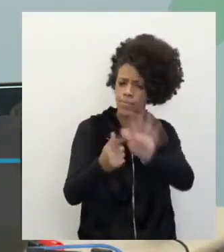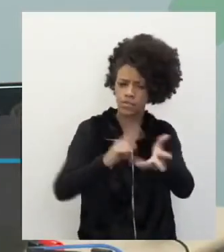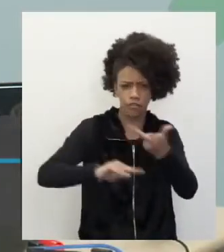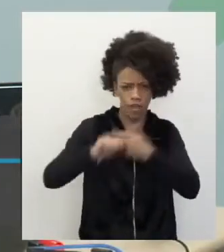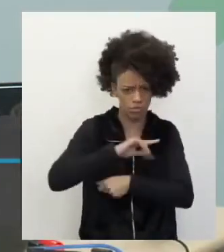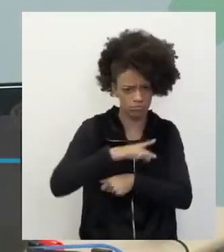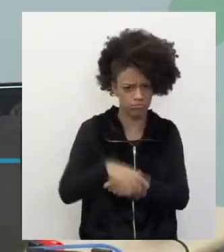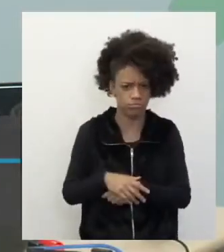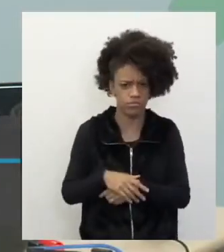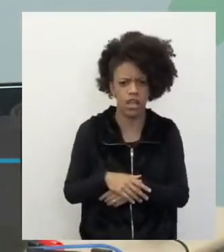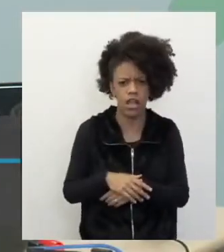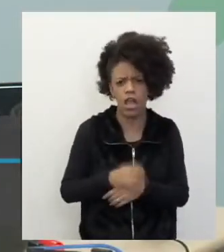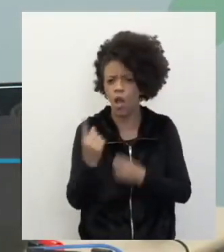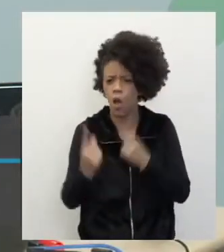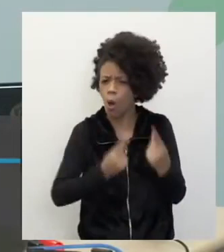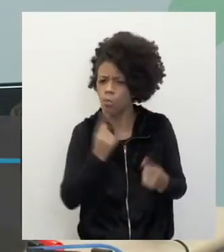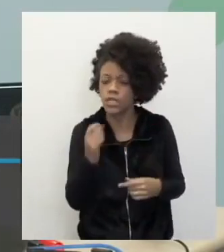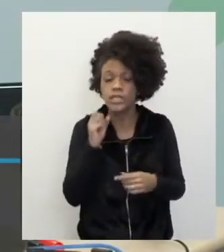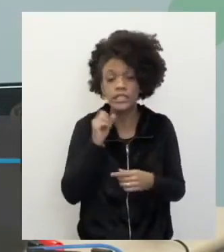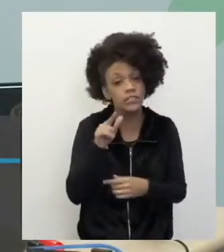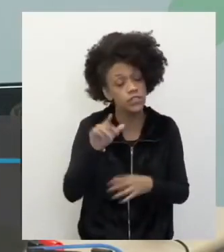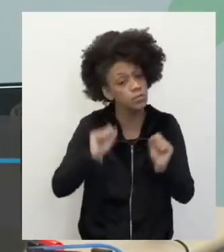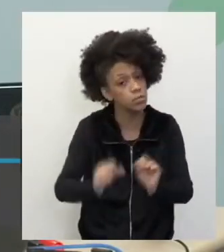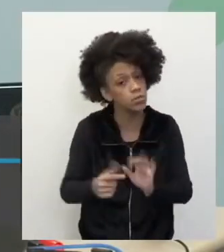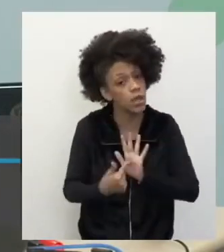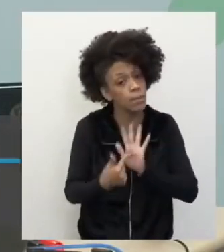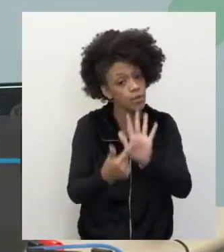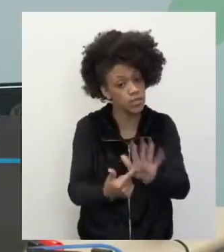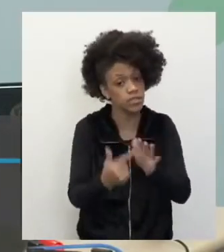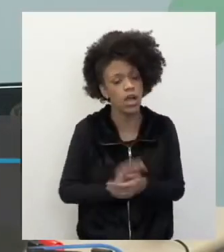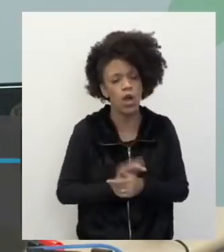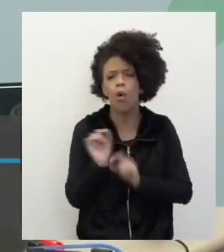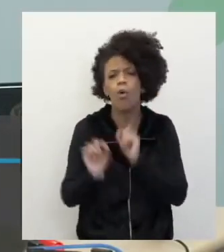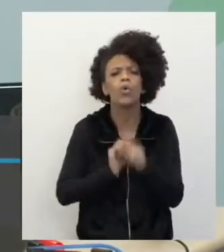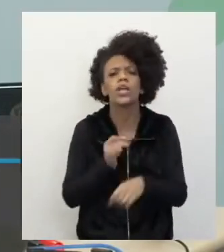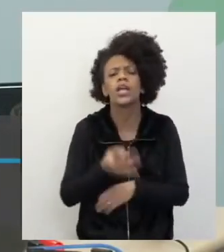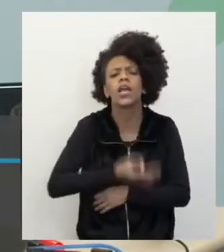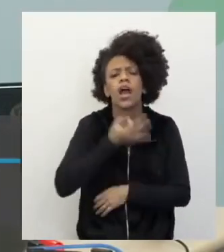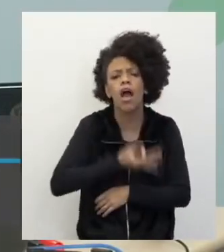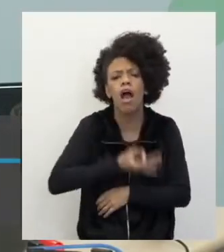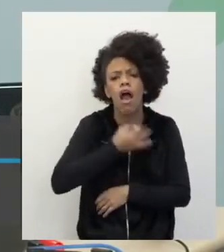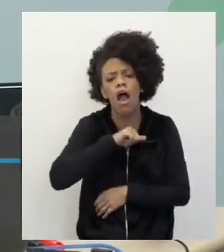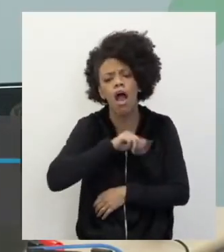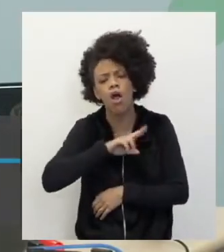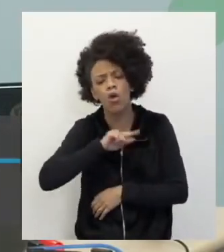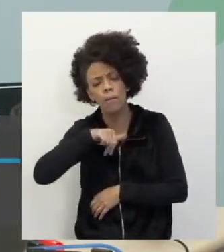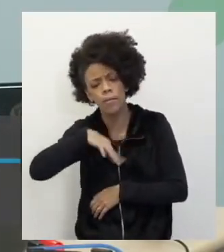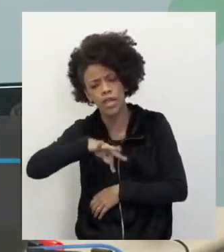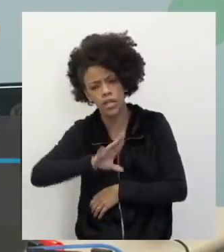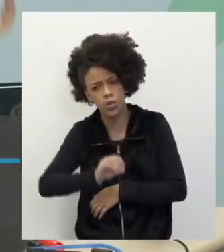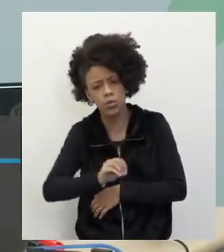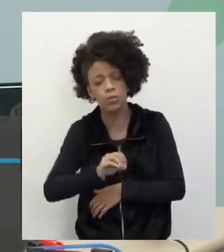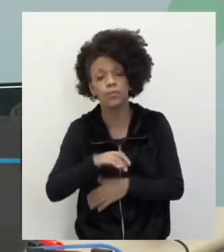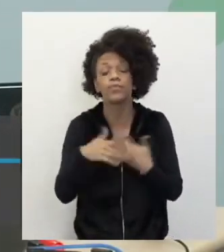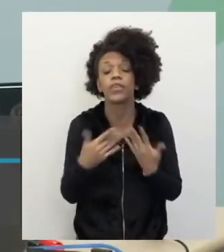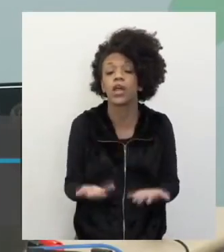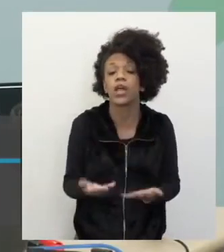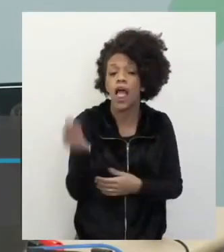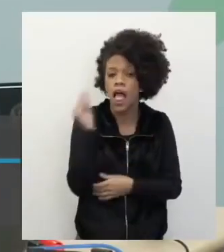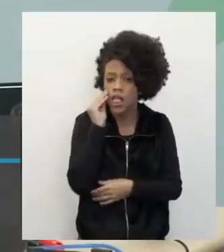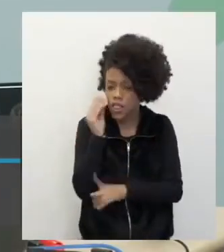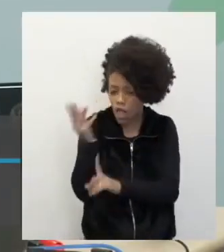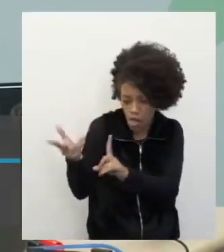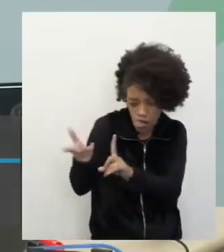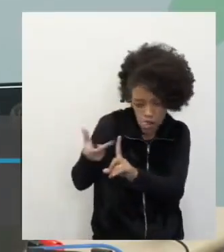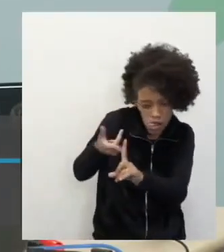Eu tirei um, se vocês puderem indicar, o que seria um argumento, hein, gente? É quando eu vou lá e tento